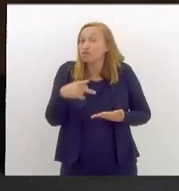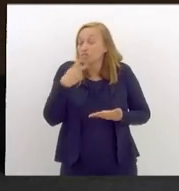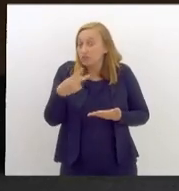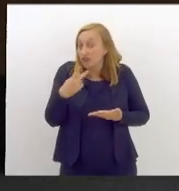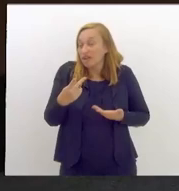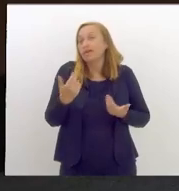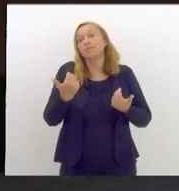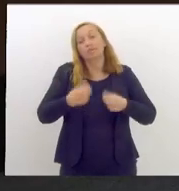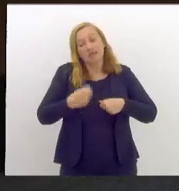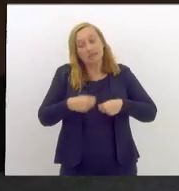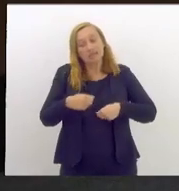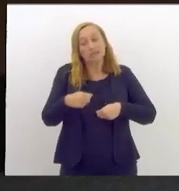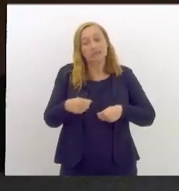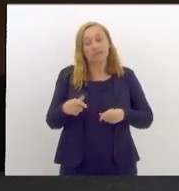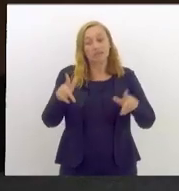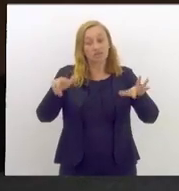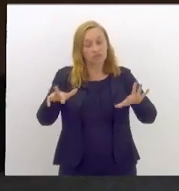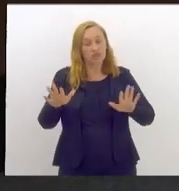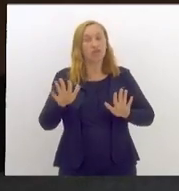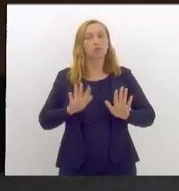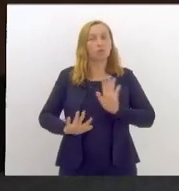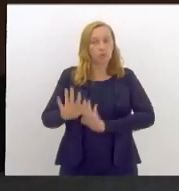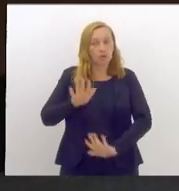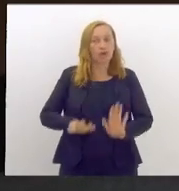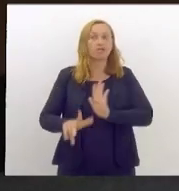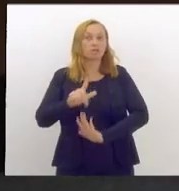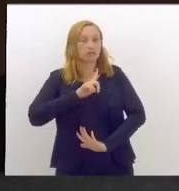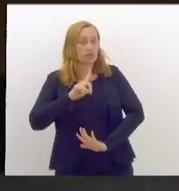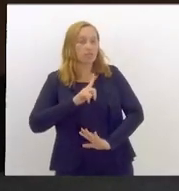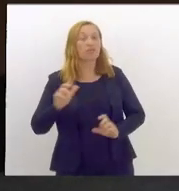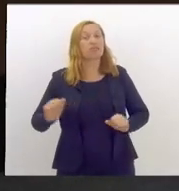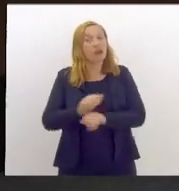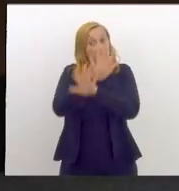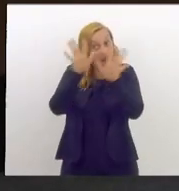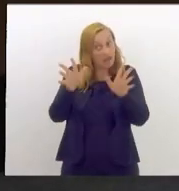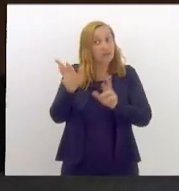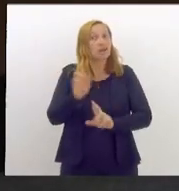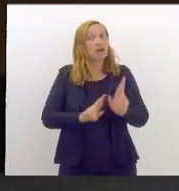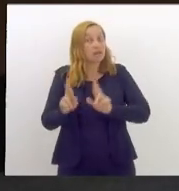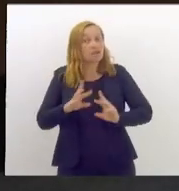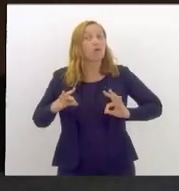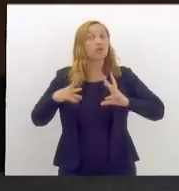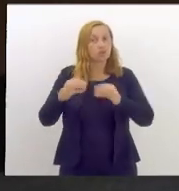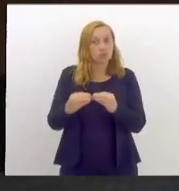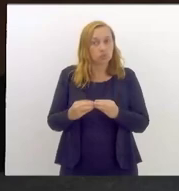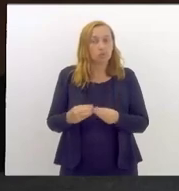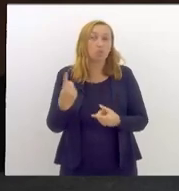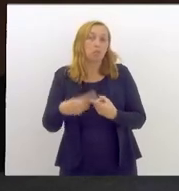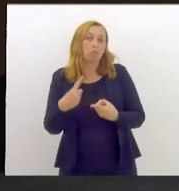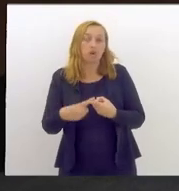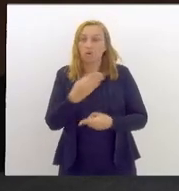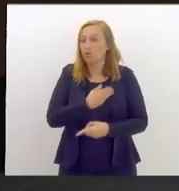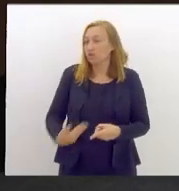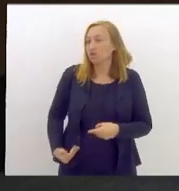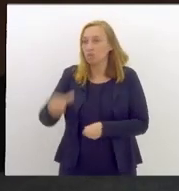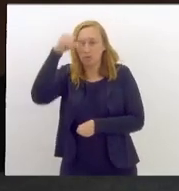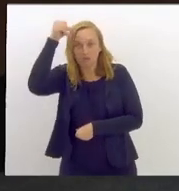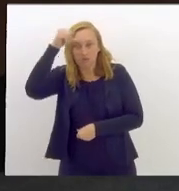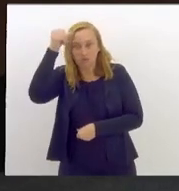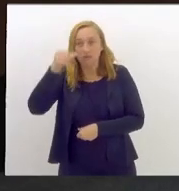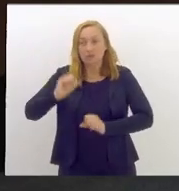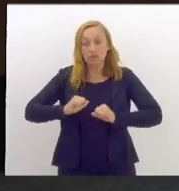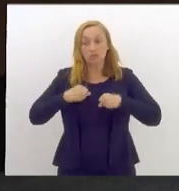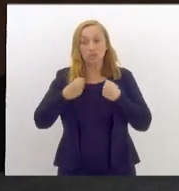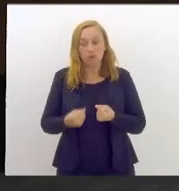que diferenciar essas questões vai ficar bem claro em relação a tudo isso até porque o governador Cláudio Castro